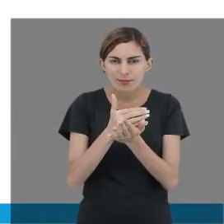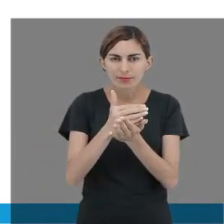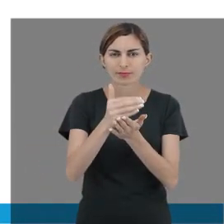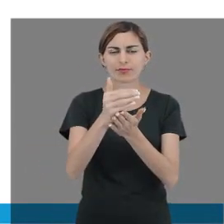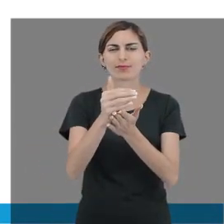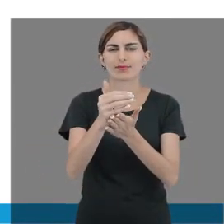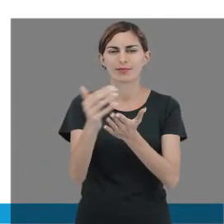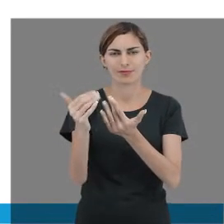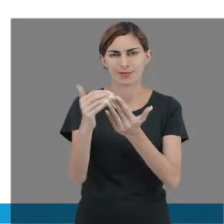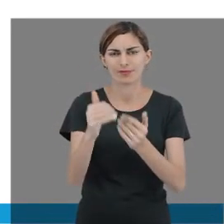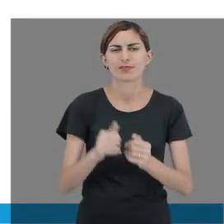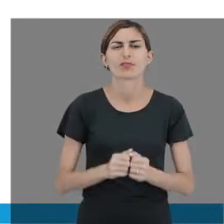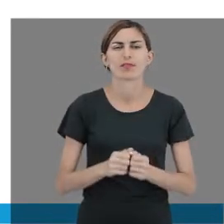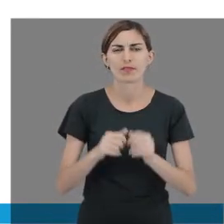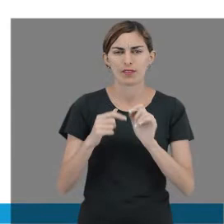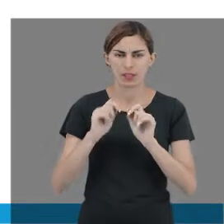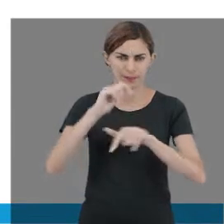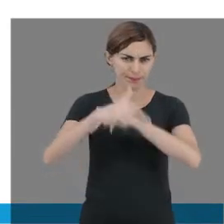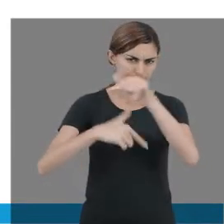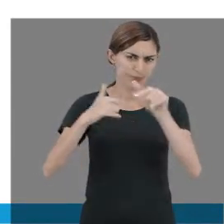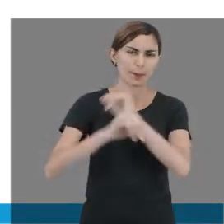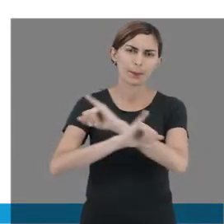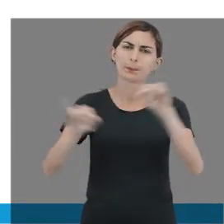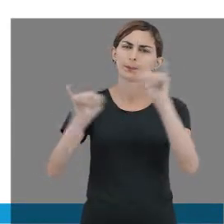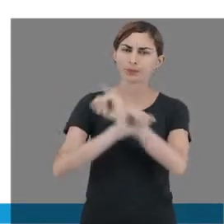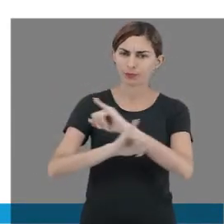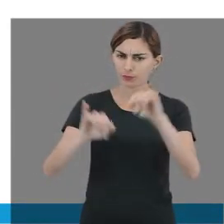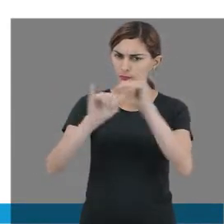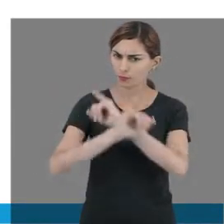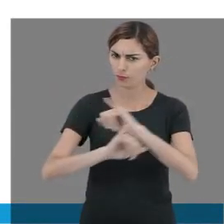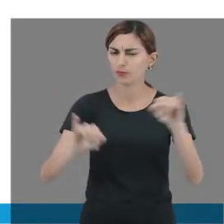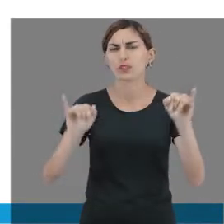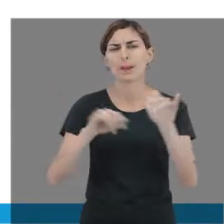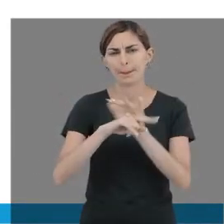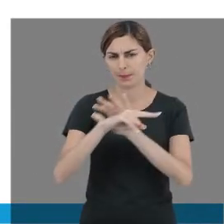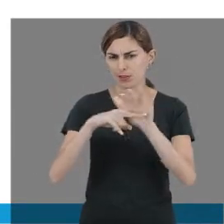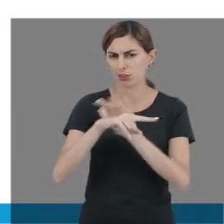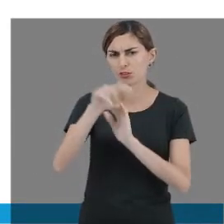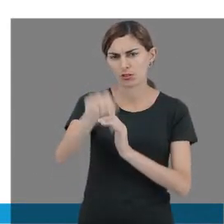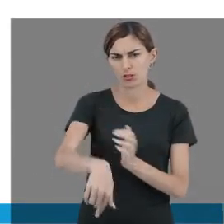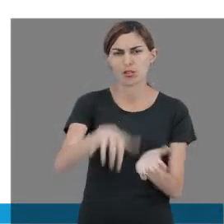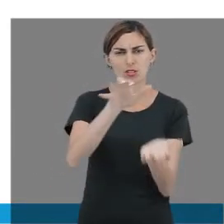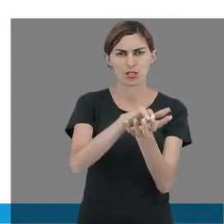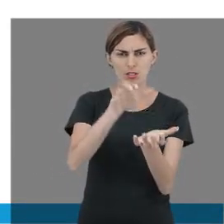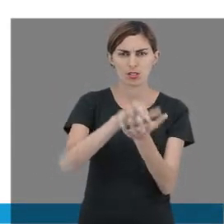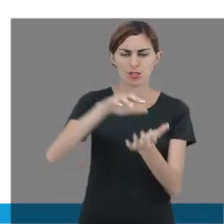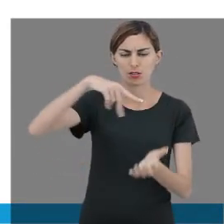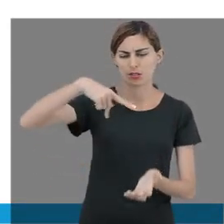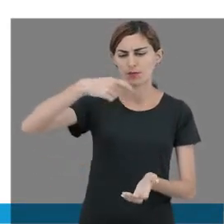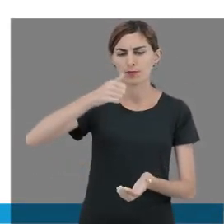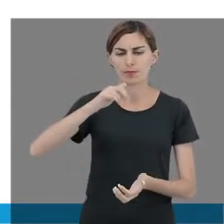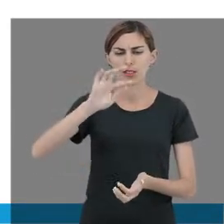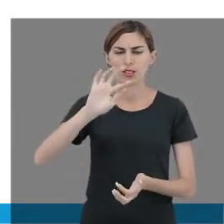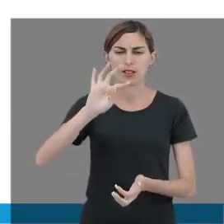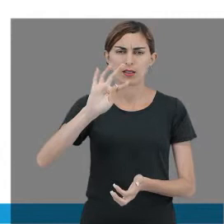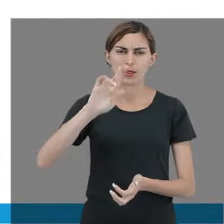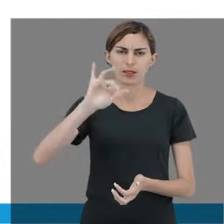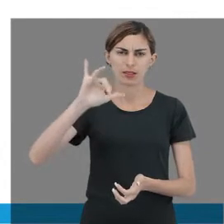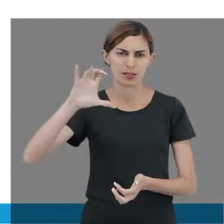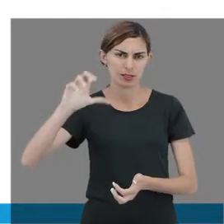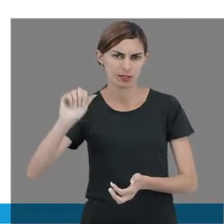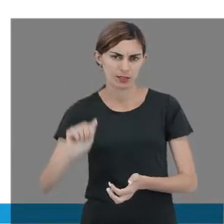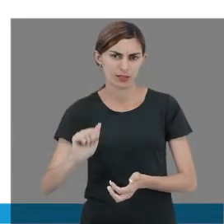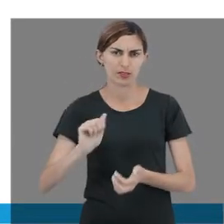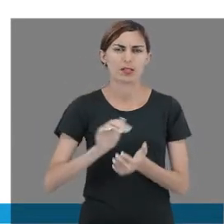E já existem trabalhos, aqui é um trabalho que foi publicado de uma pesquisadora daqui de Recife, que é a doutora Patrícia Jungmann, e ela mostra que